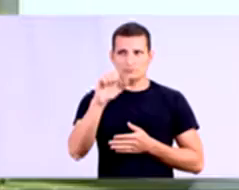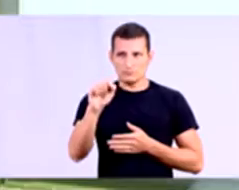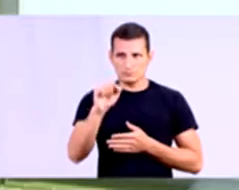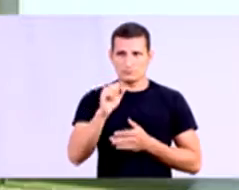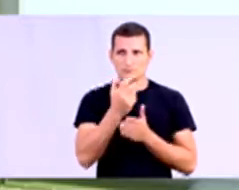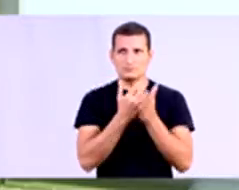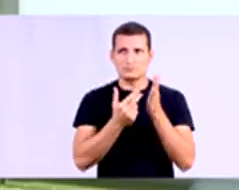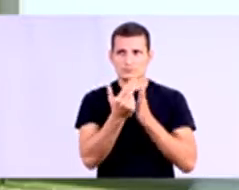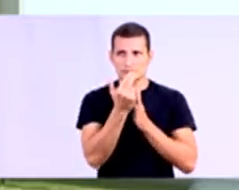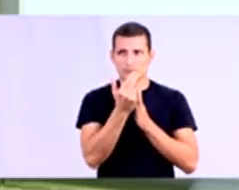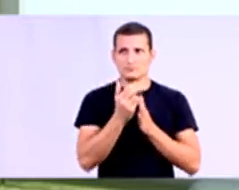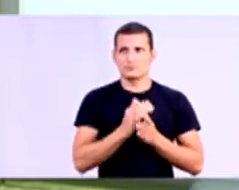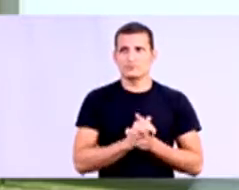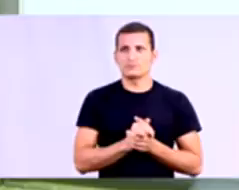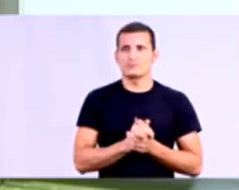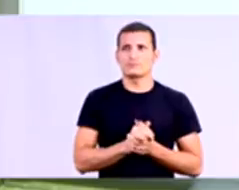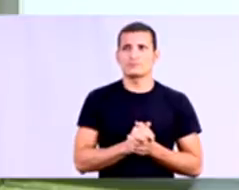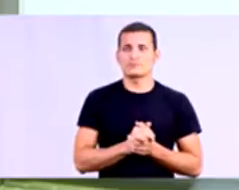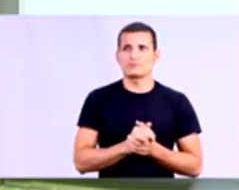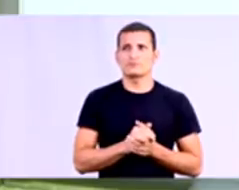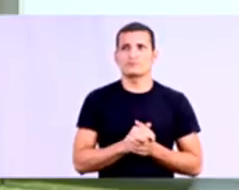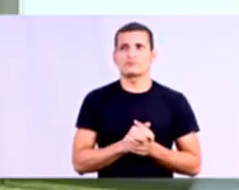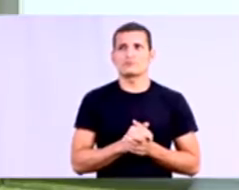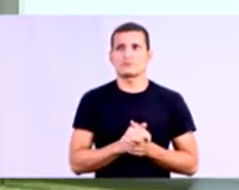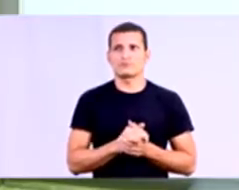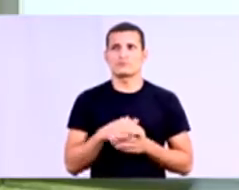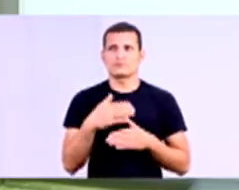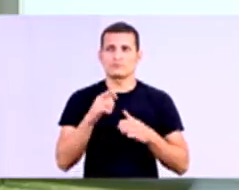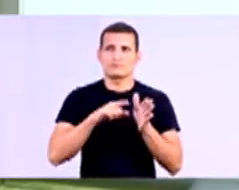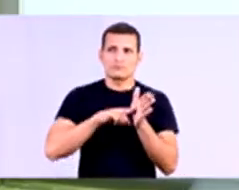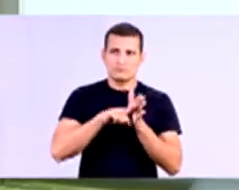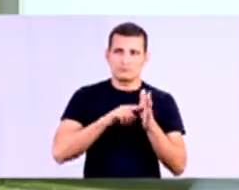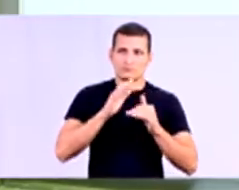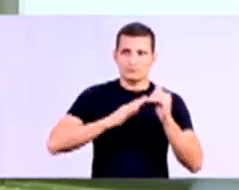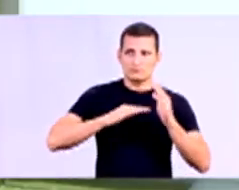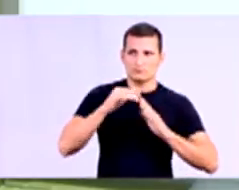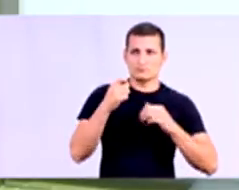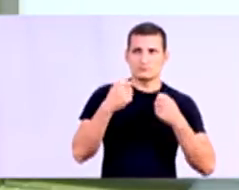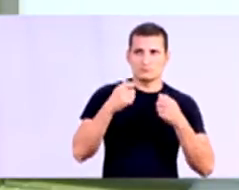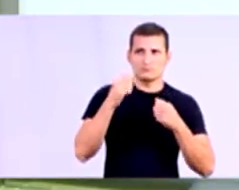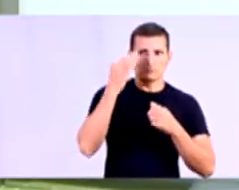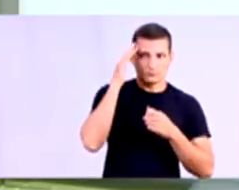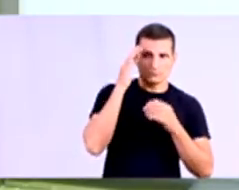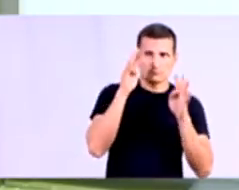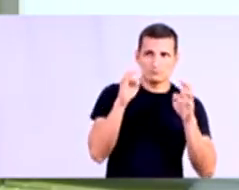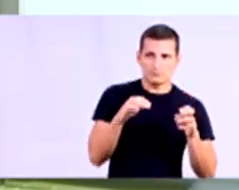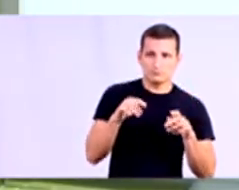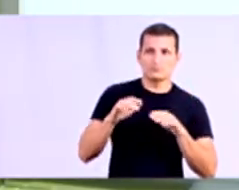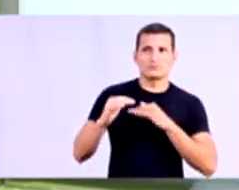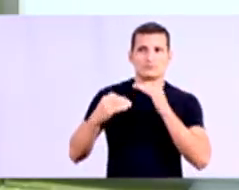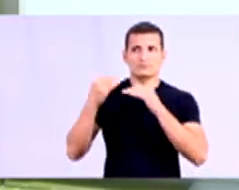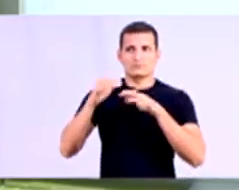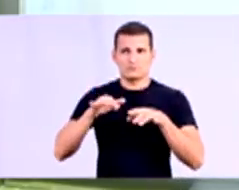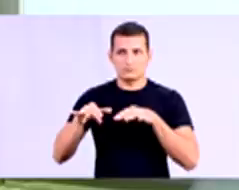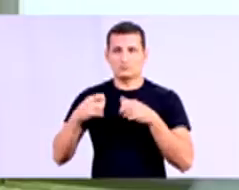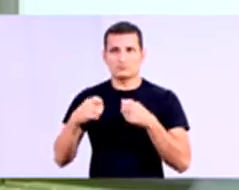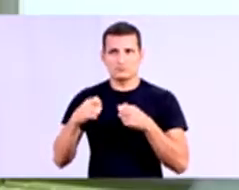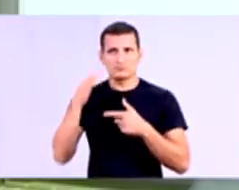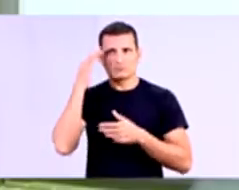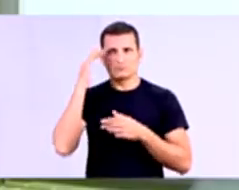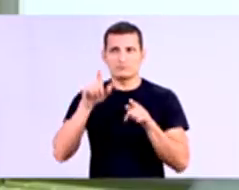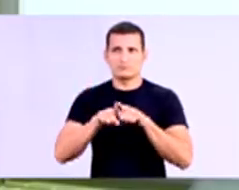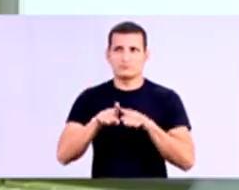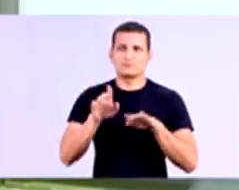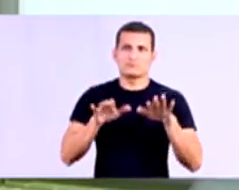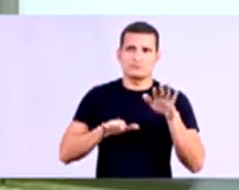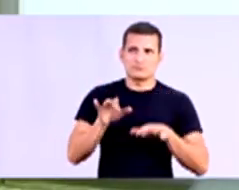Exatamente. E como eu falei, vou voltar a falar que tanto o analista precisa entender muito bem, quanto o desenvolvedor. É muito comum, vai depender aí de